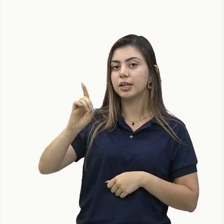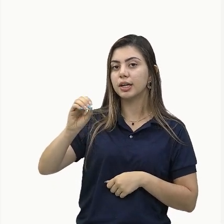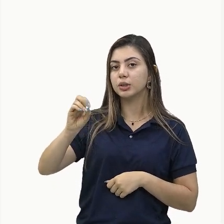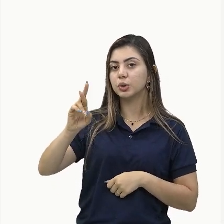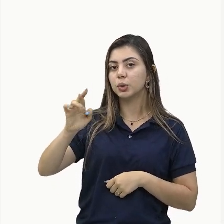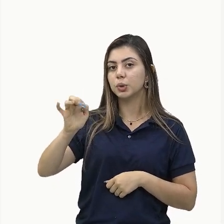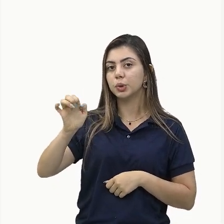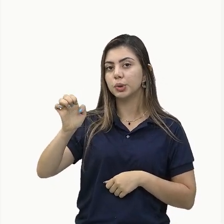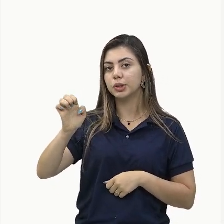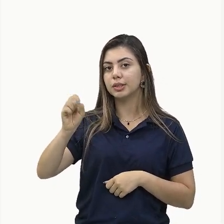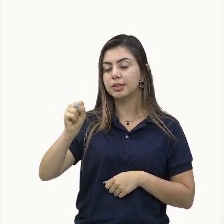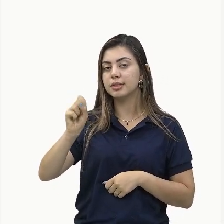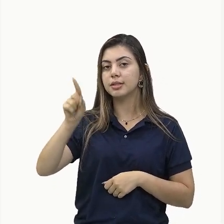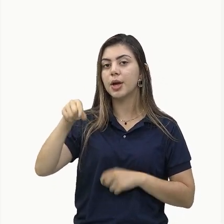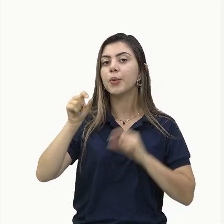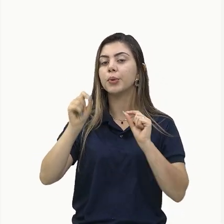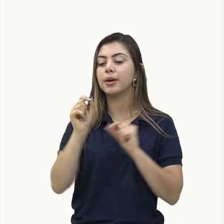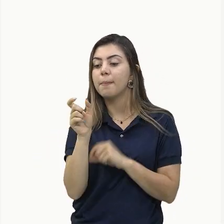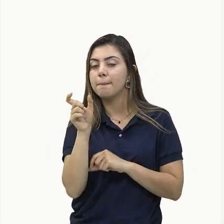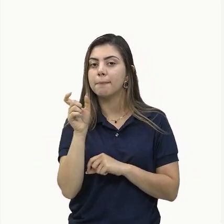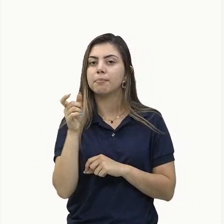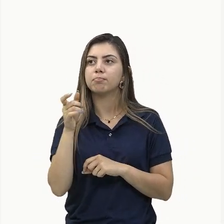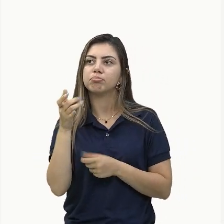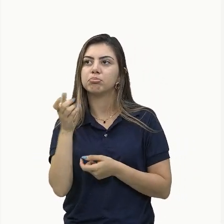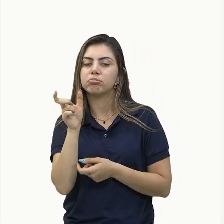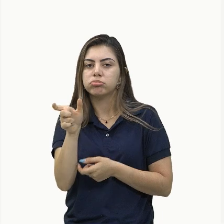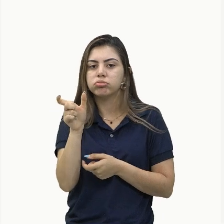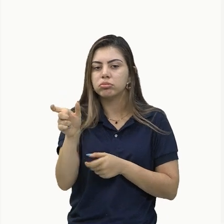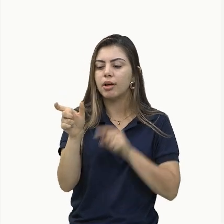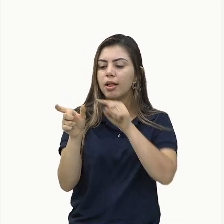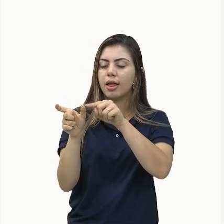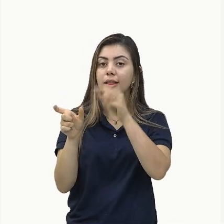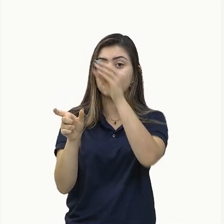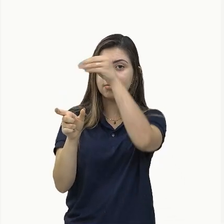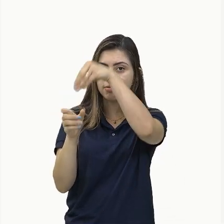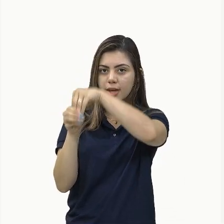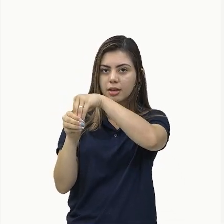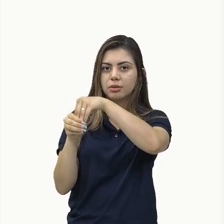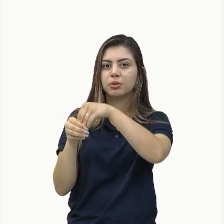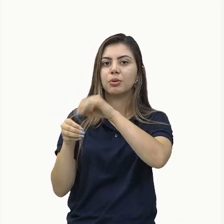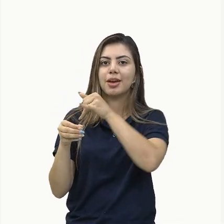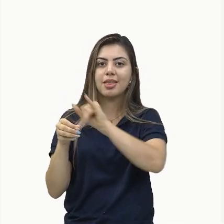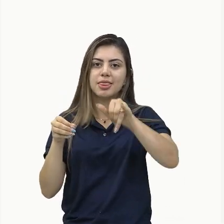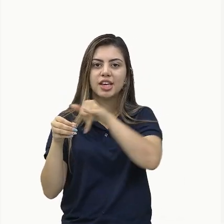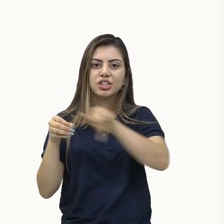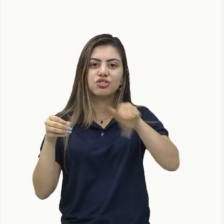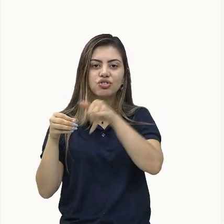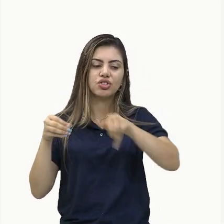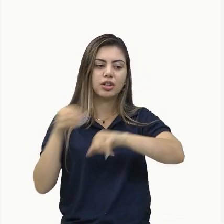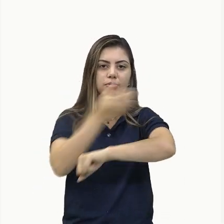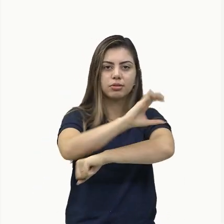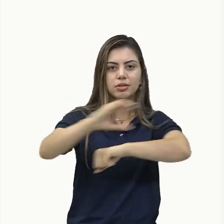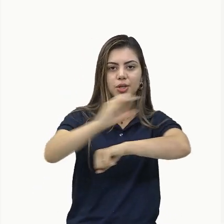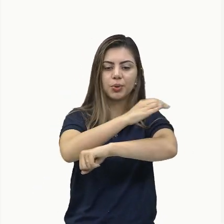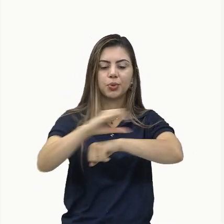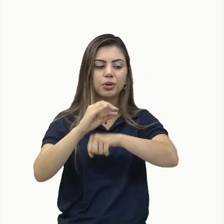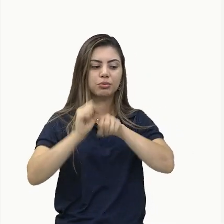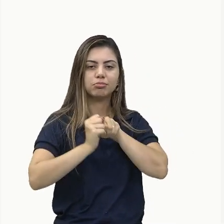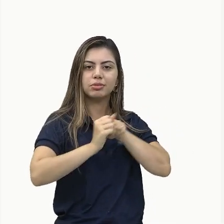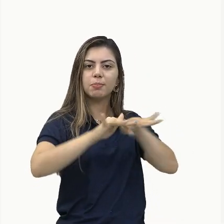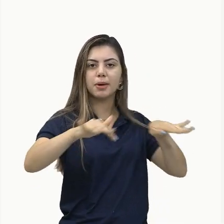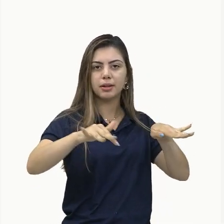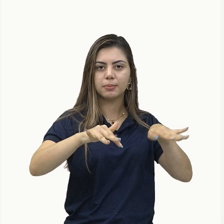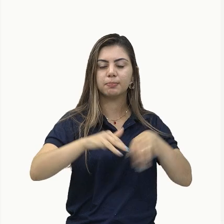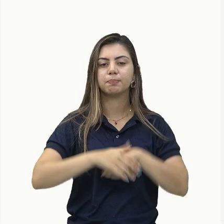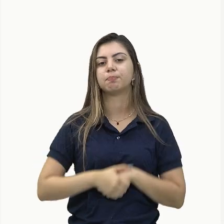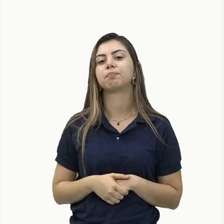Dispositivos. Esses dispositivos irão fornecer energia para os circuitos elétricos. E